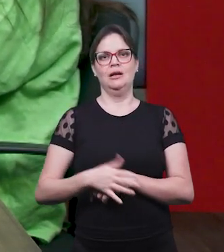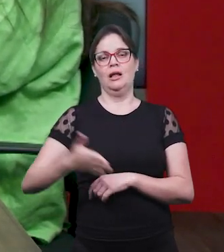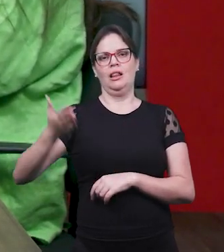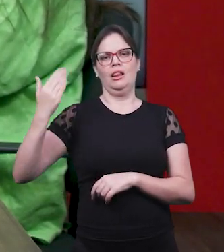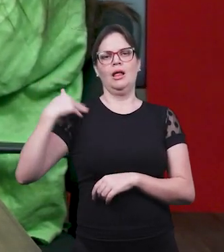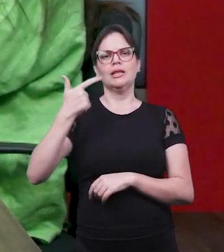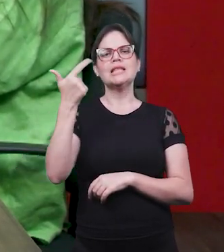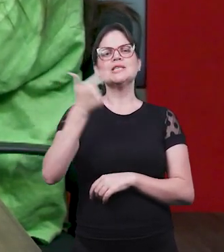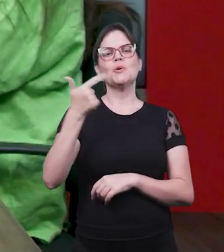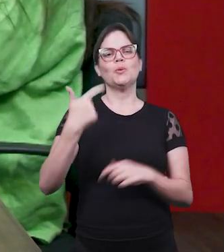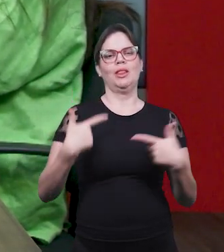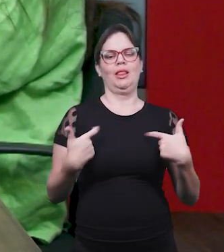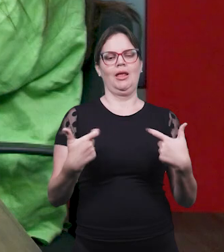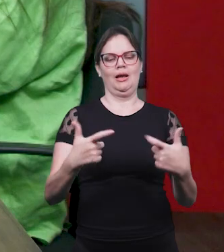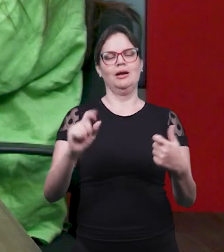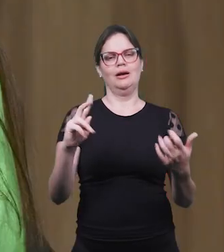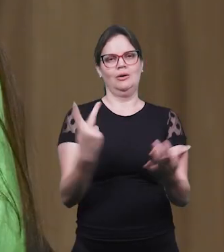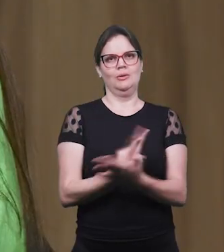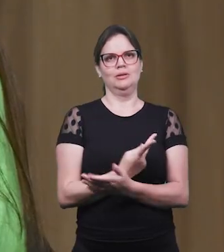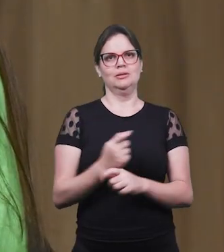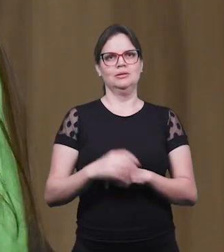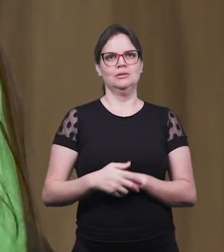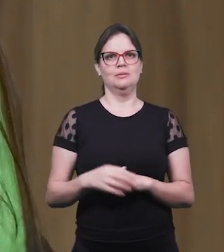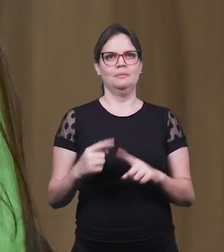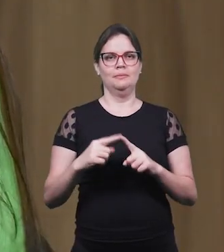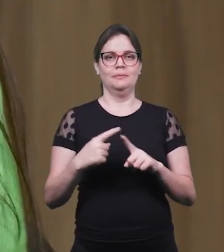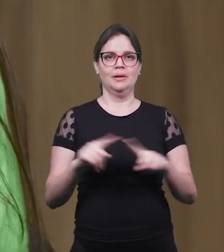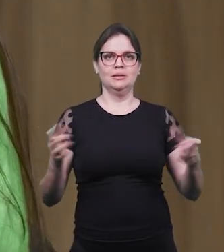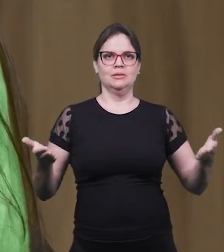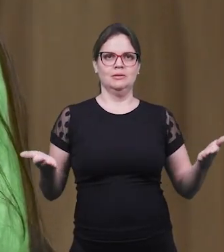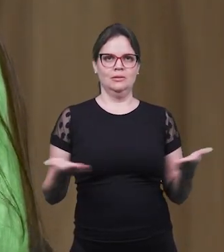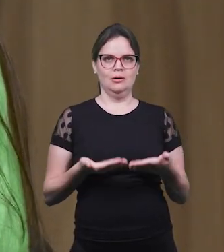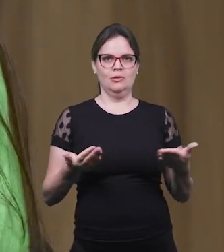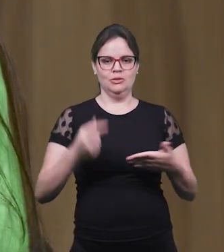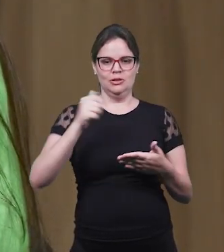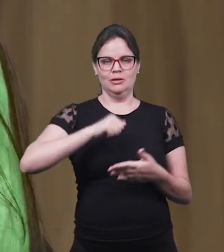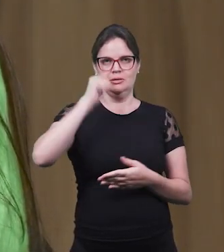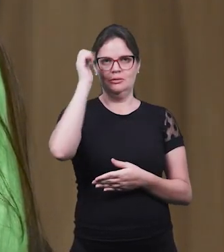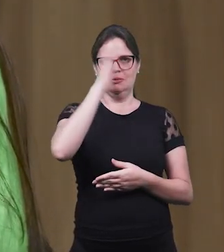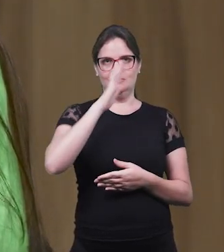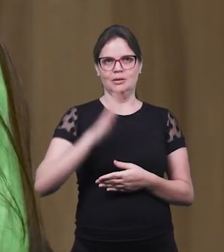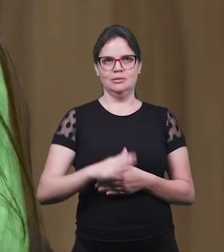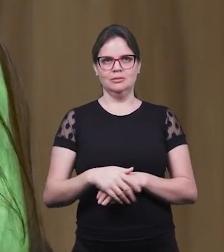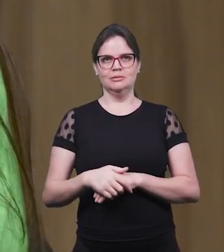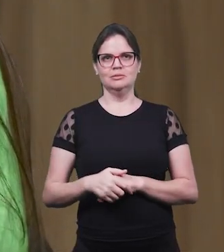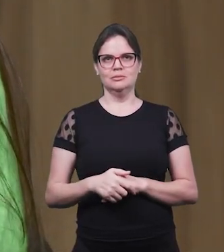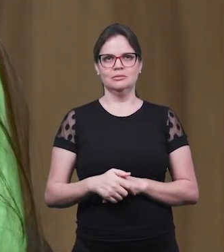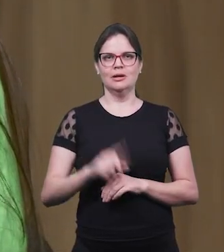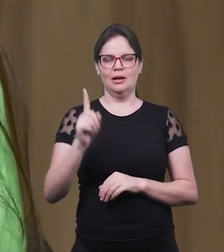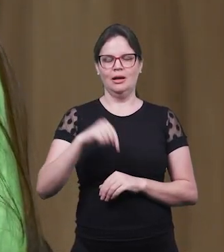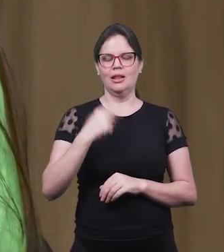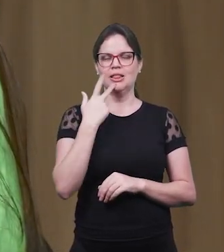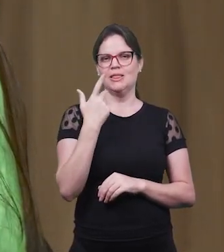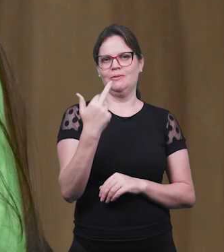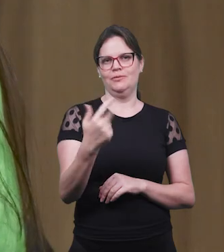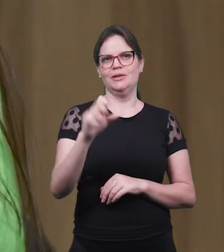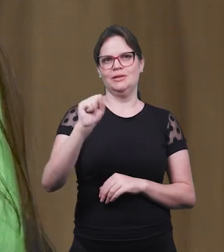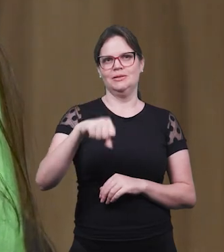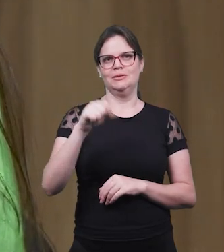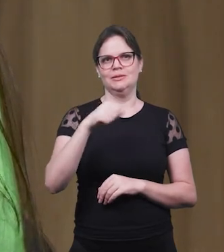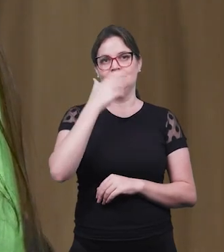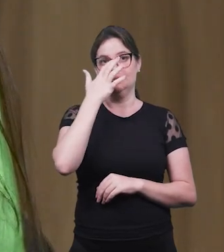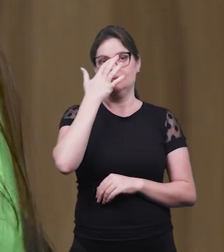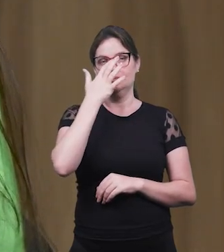Segunda Guerra, mas hoje, para o Brasil, é realmente novidade.